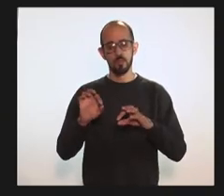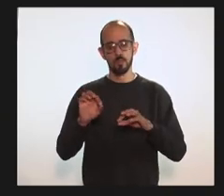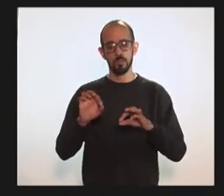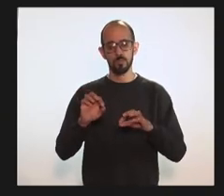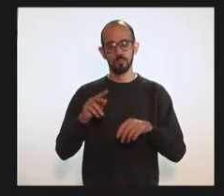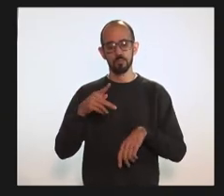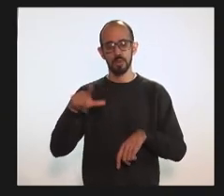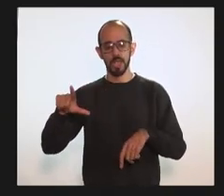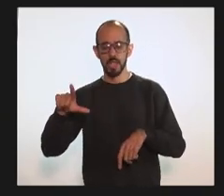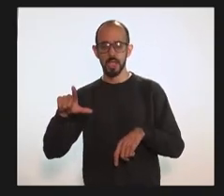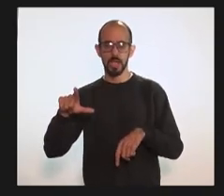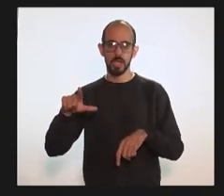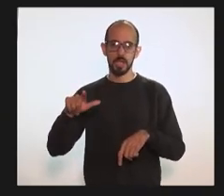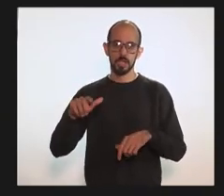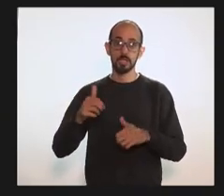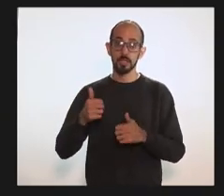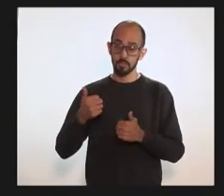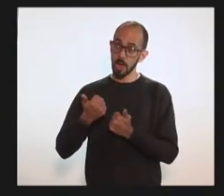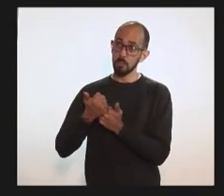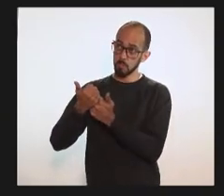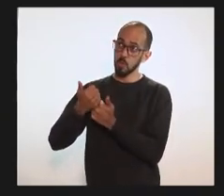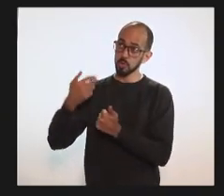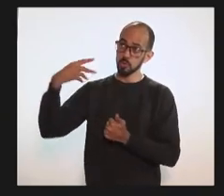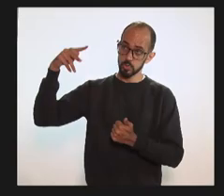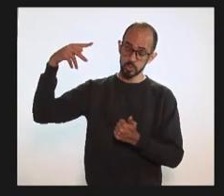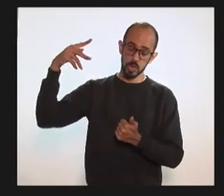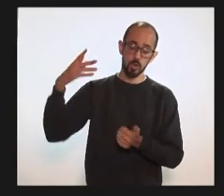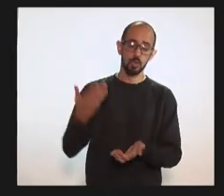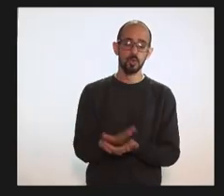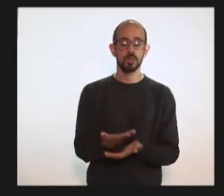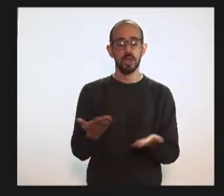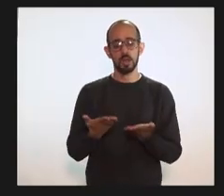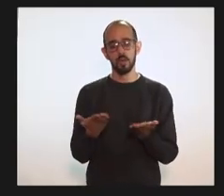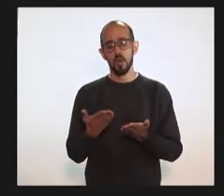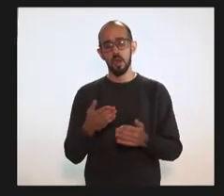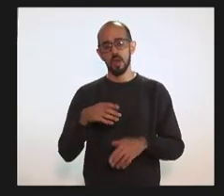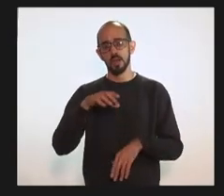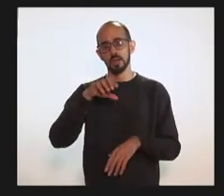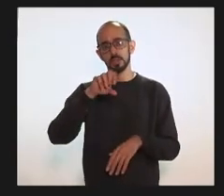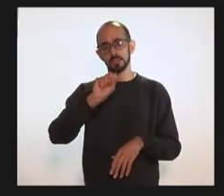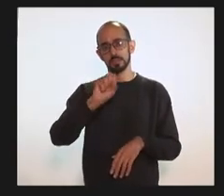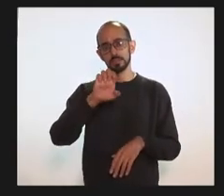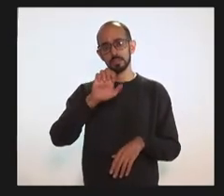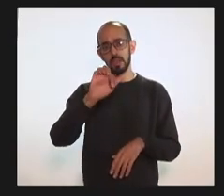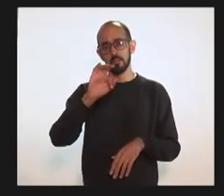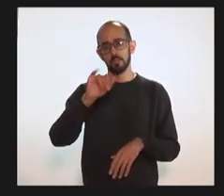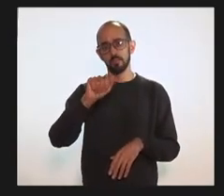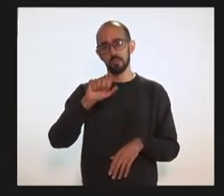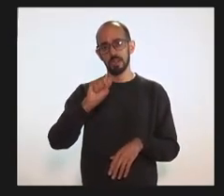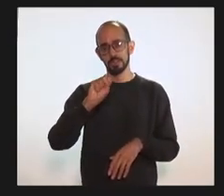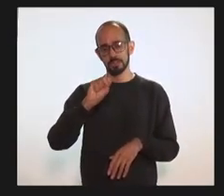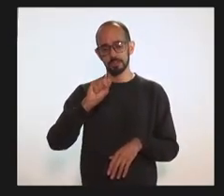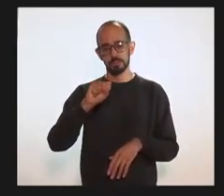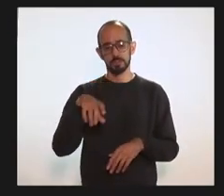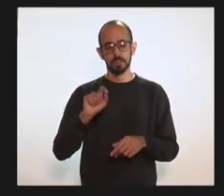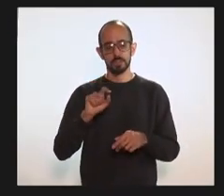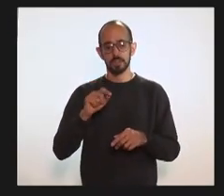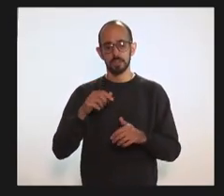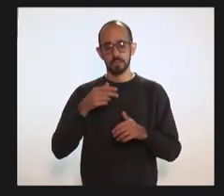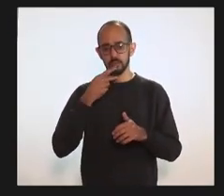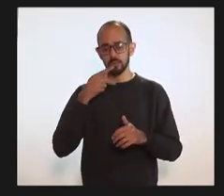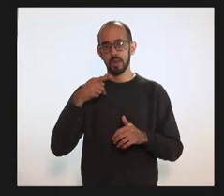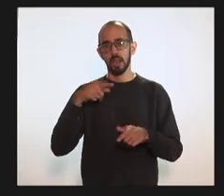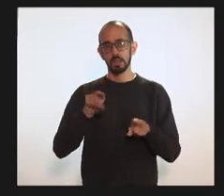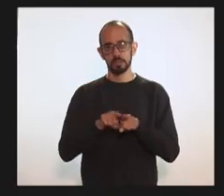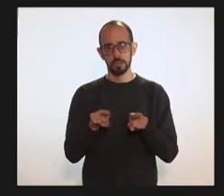Excelência, e agora essa notícia da interpretação da Cefaz, o receio da Cefaz, que salva o melhor juízo, não assiste